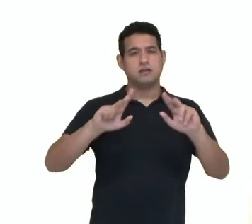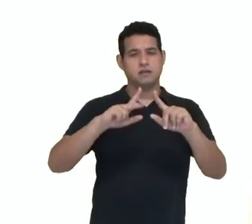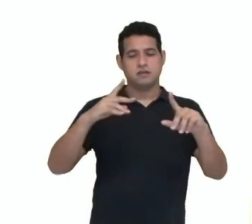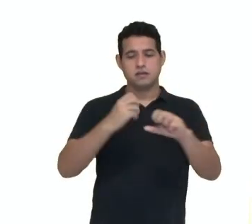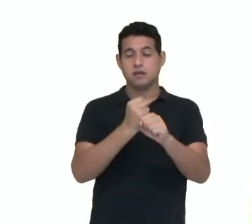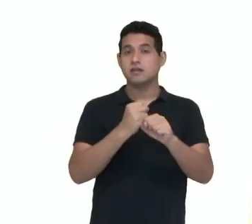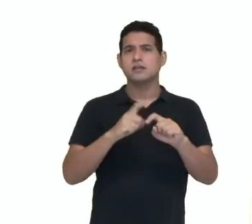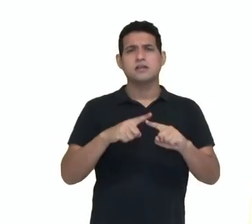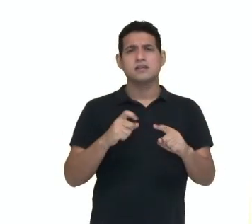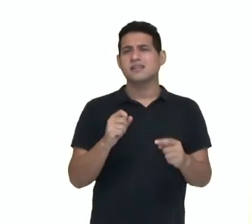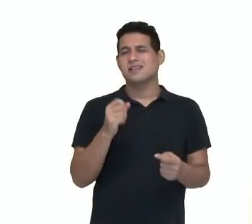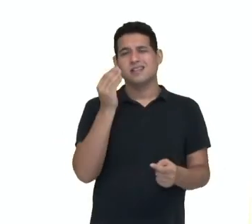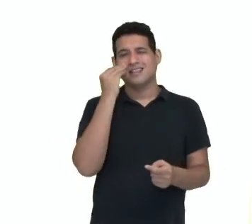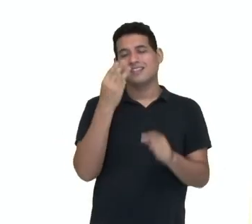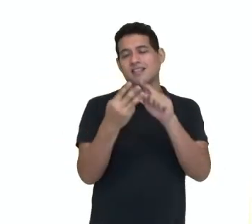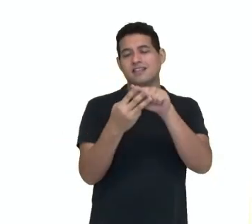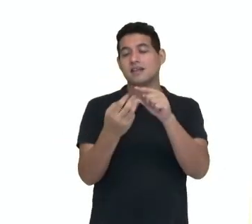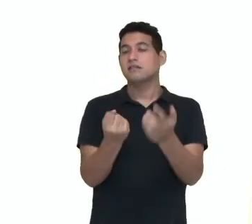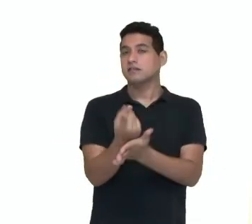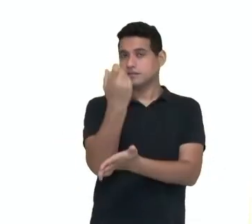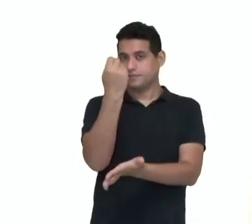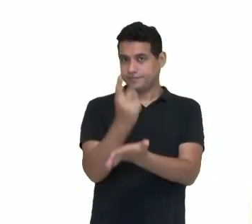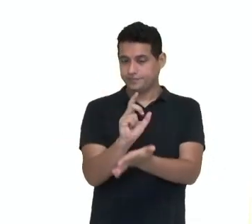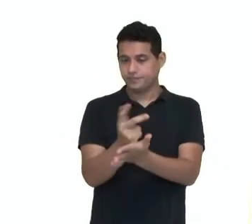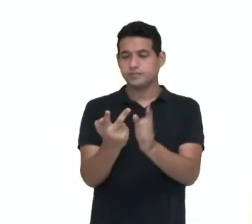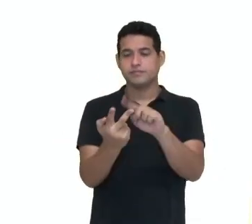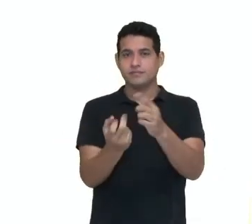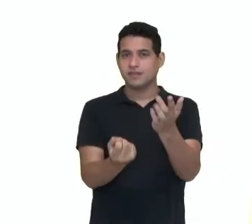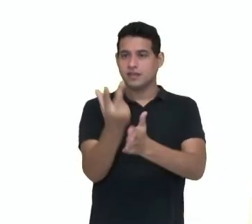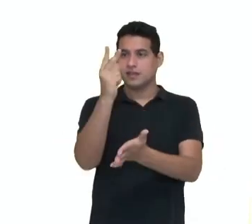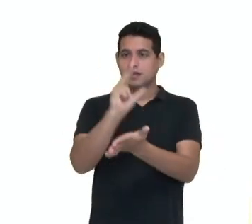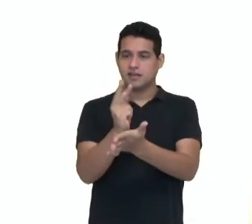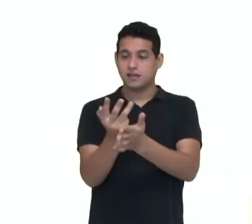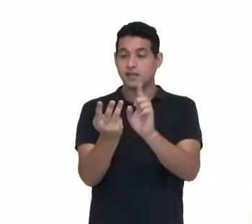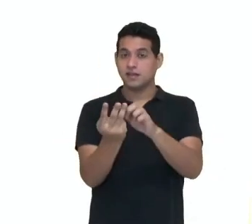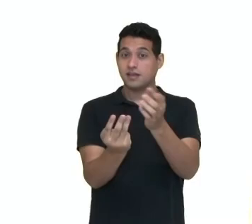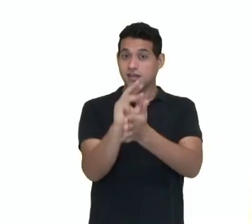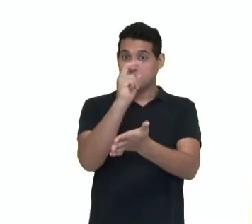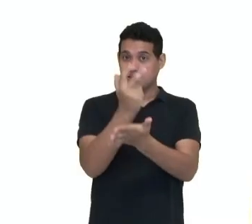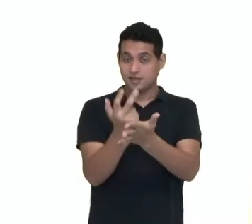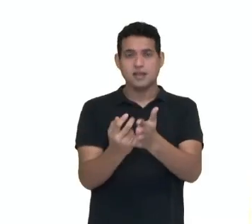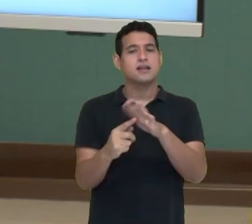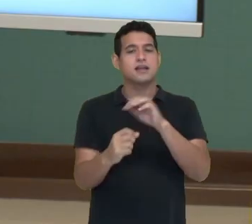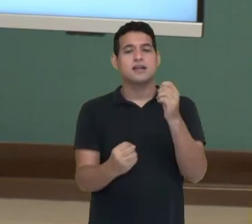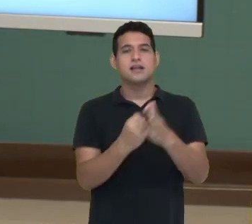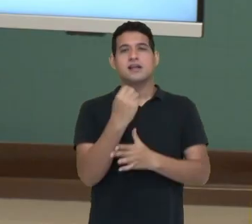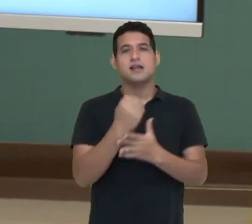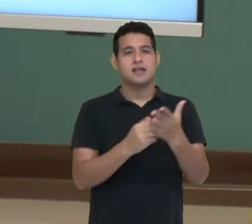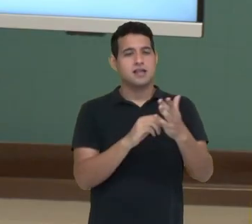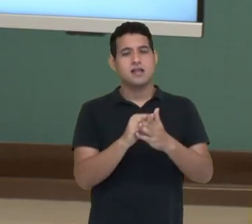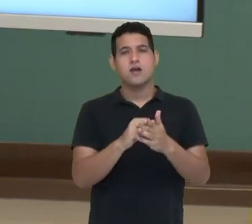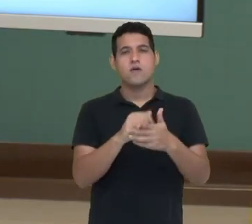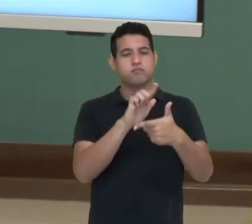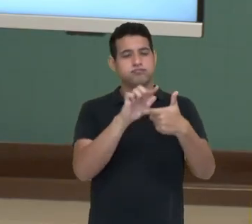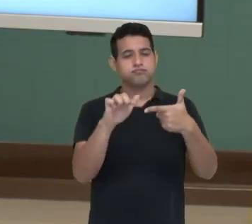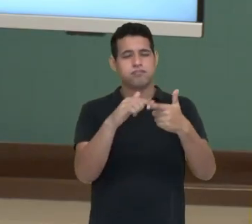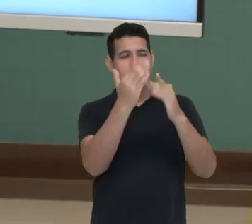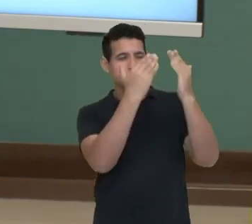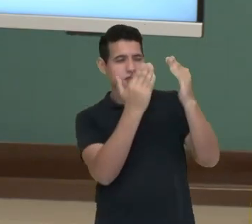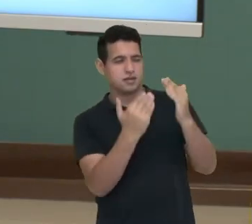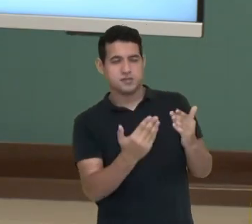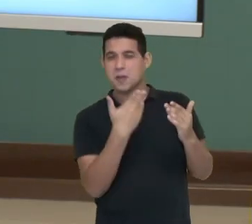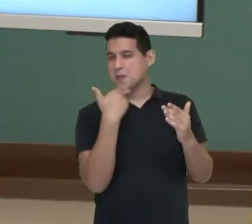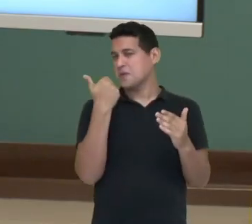conta. Joga umas 3 vezes. Aí você pode fazer o quê? Construir o gráfico da função para você analisar um